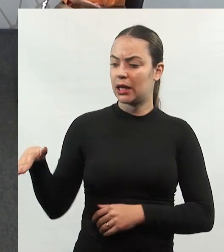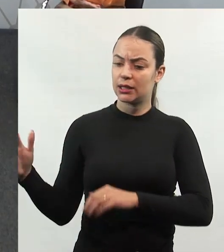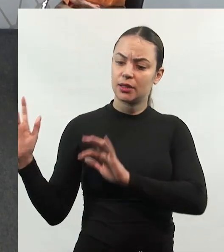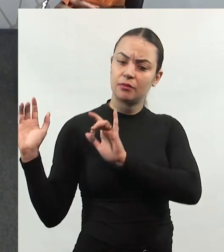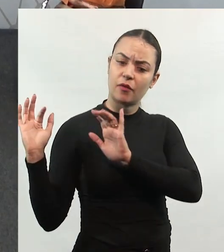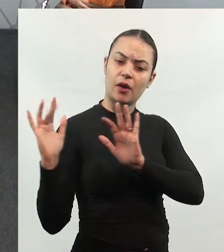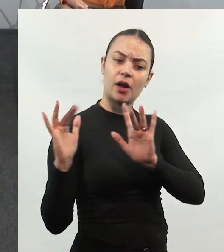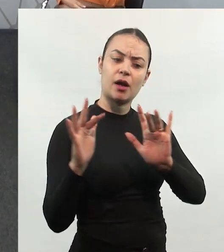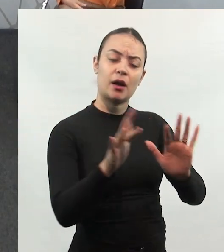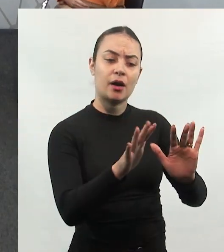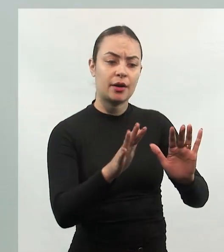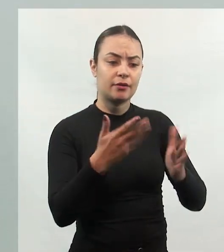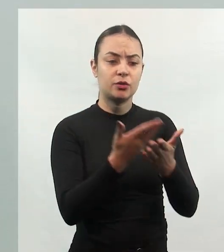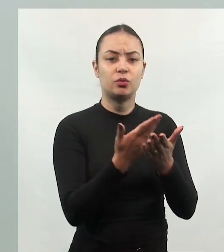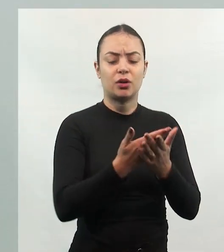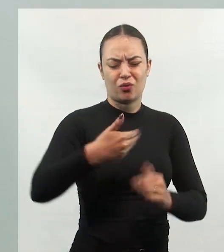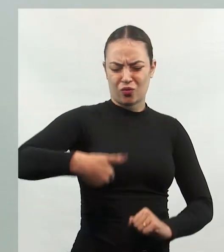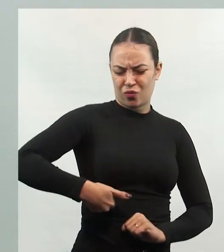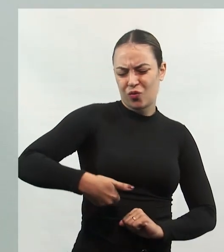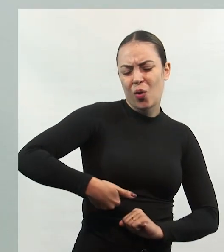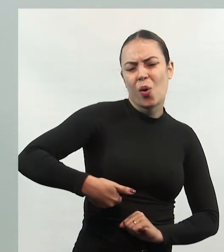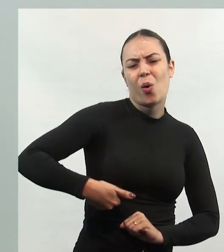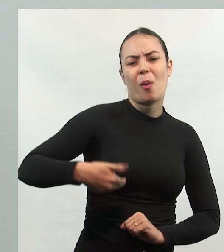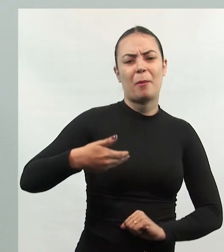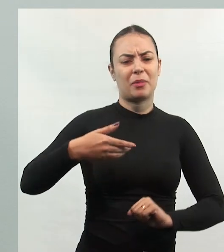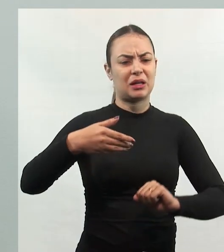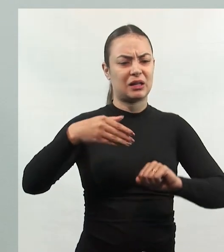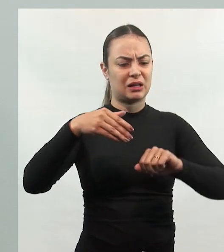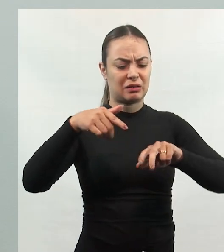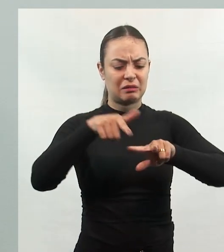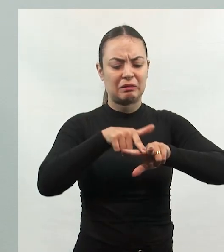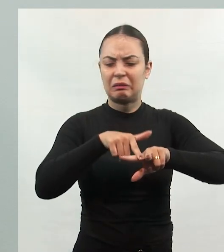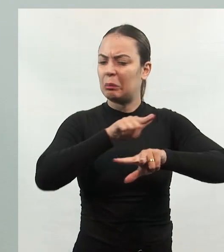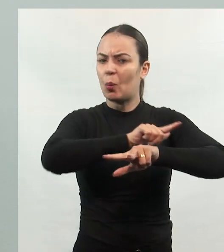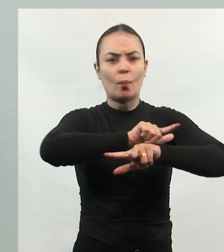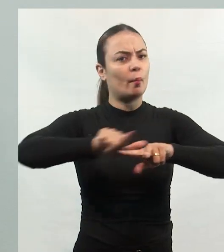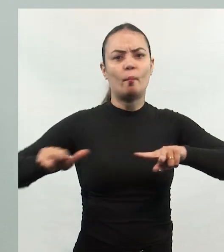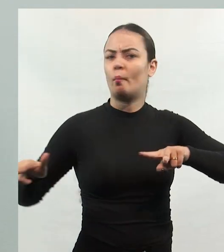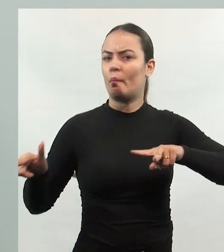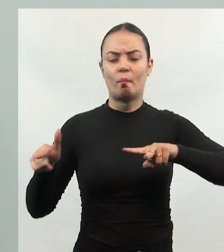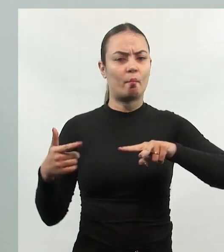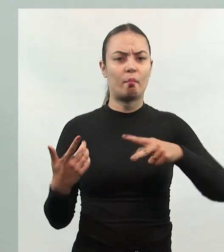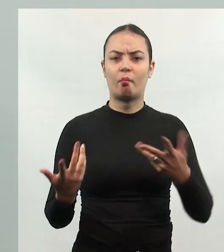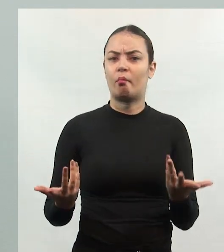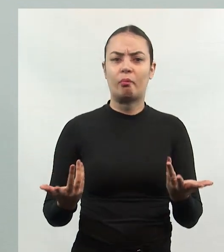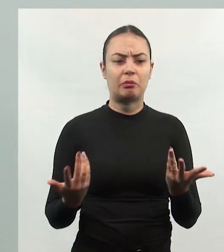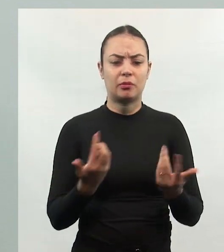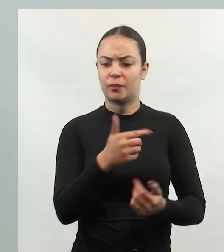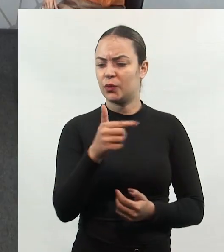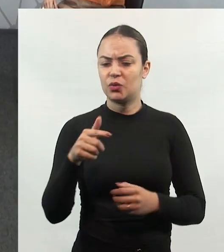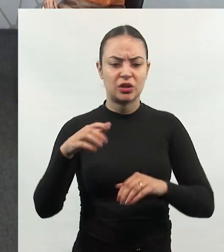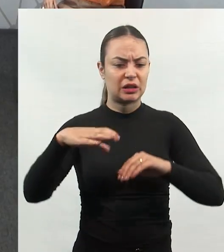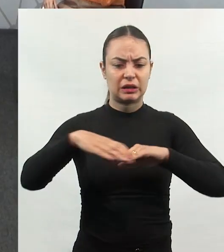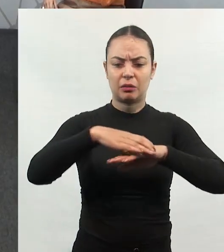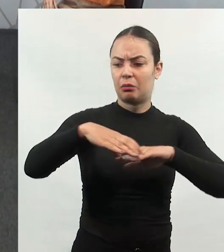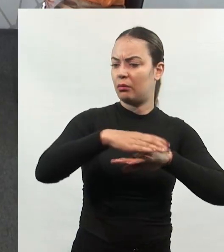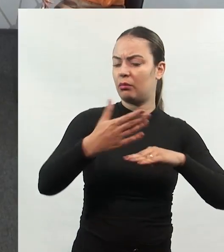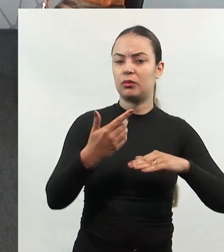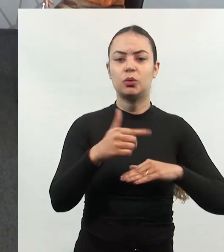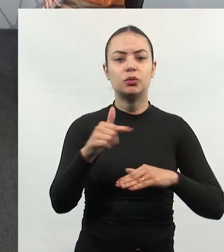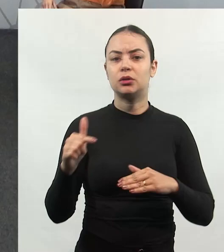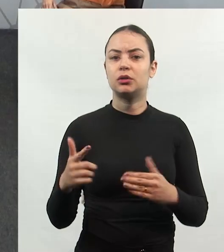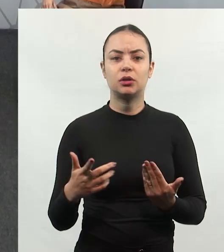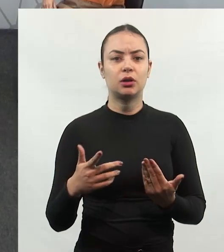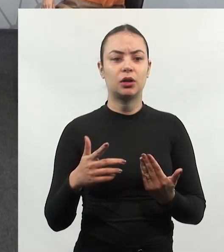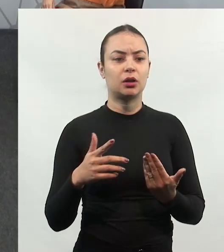aí a conclusão, né? Sim. Amo ser professora, mas não professora alfabetizadora, porque aí tem que ser realmente, tem que ter